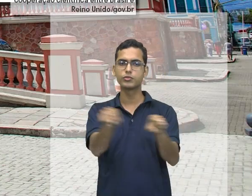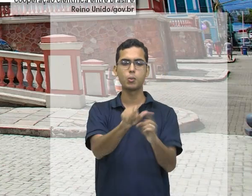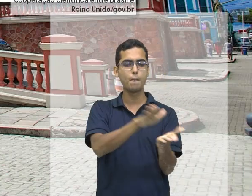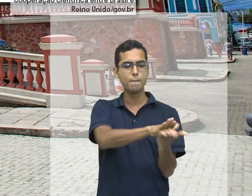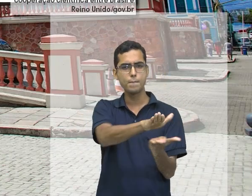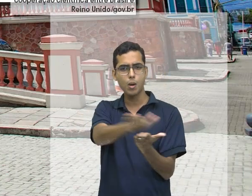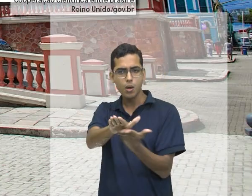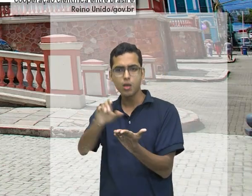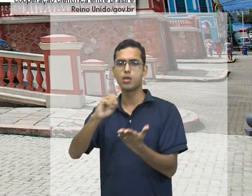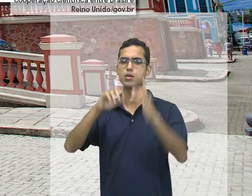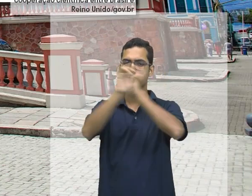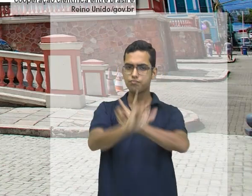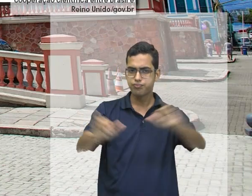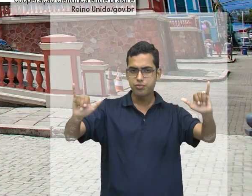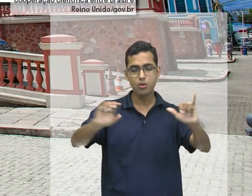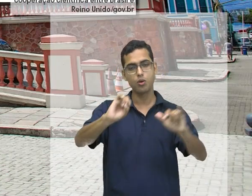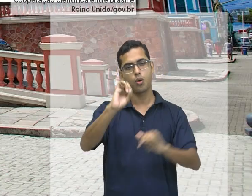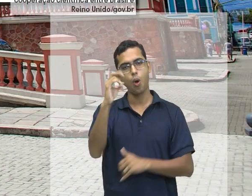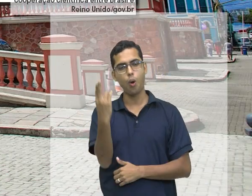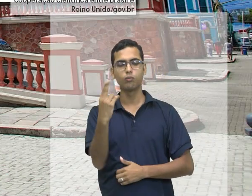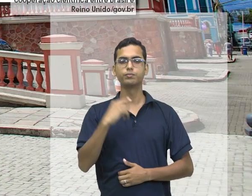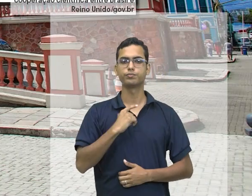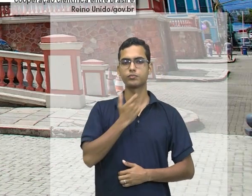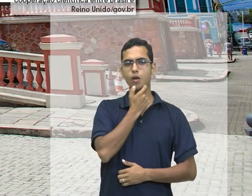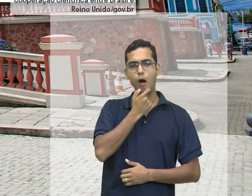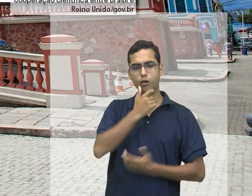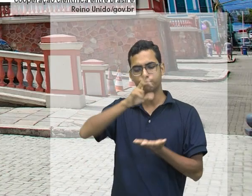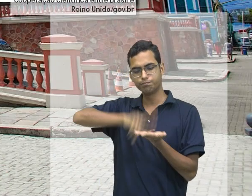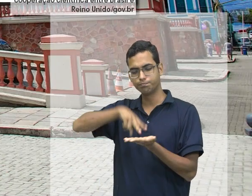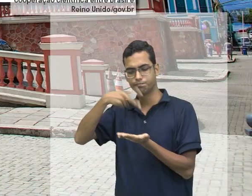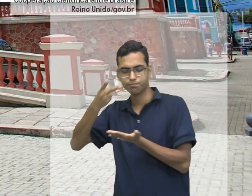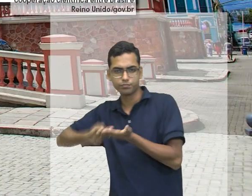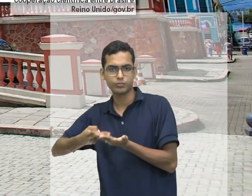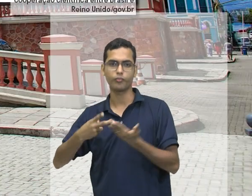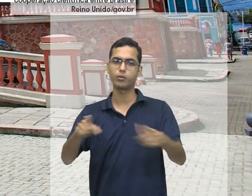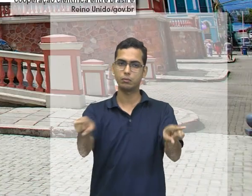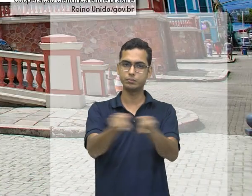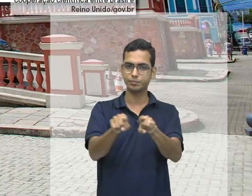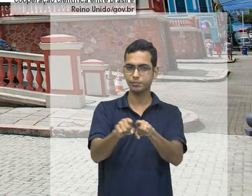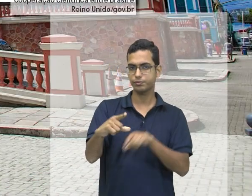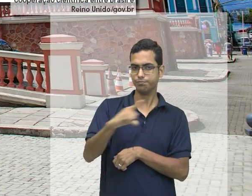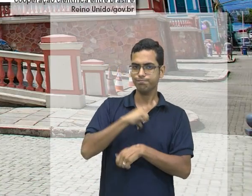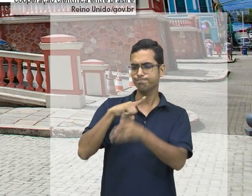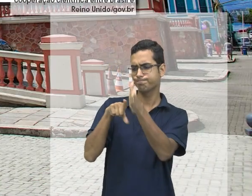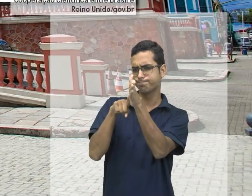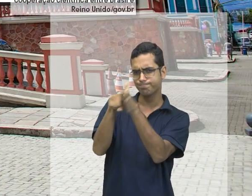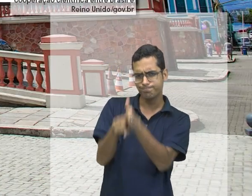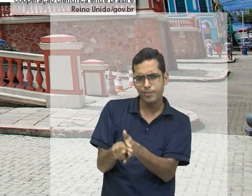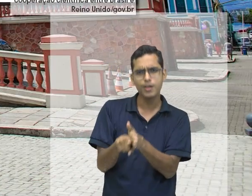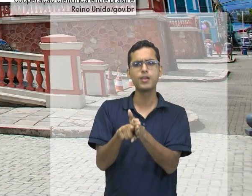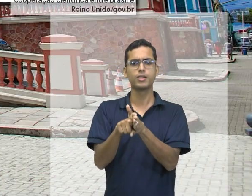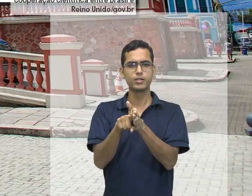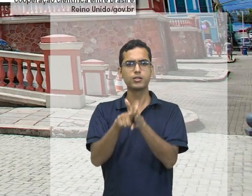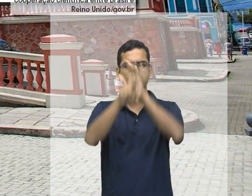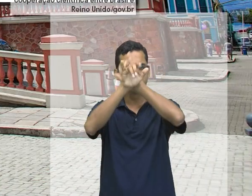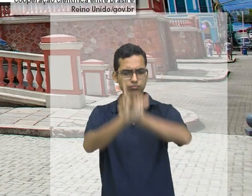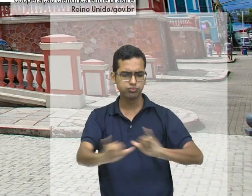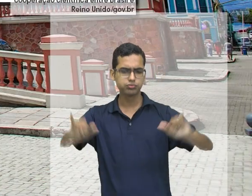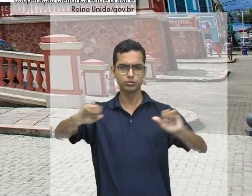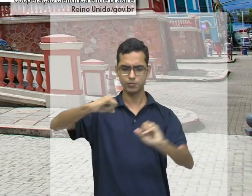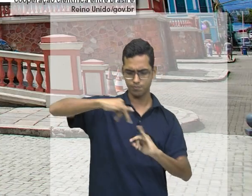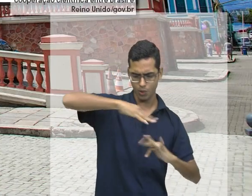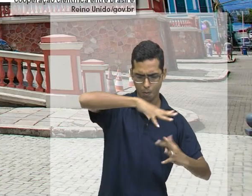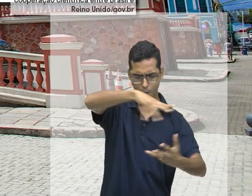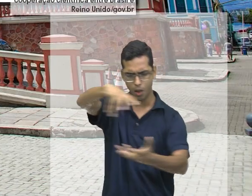inglês. Então, pesquisas são transmitidas mundialmente